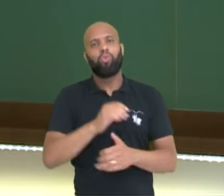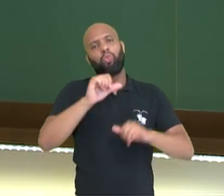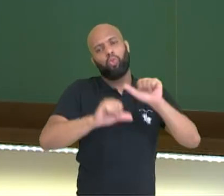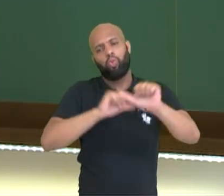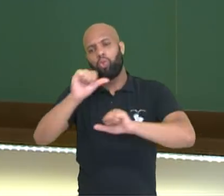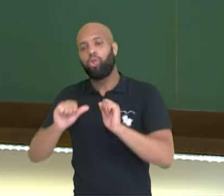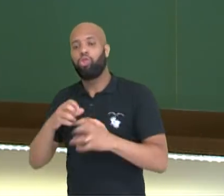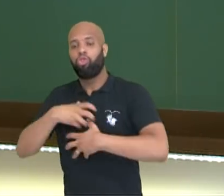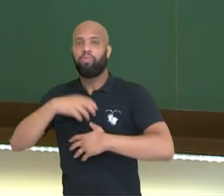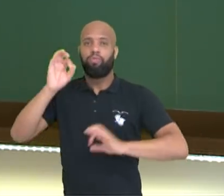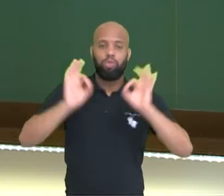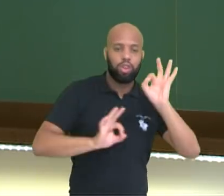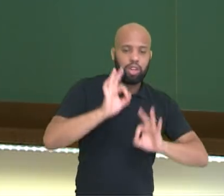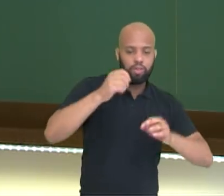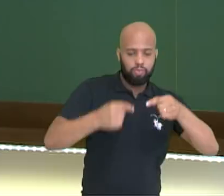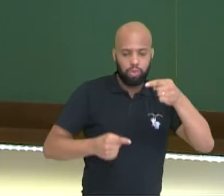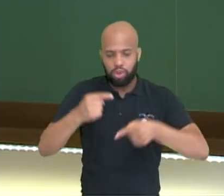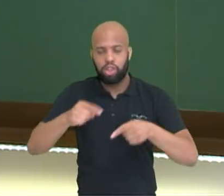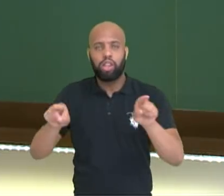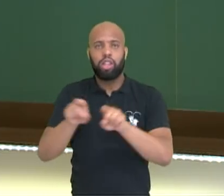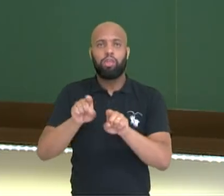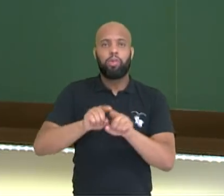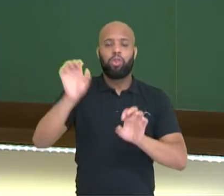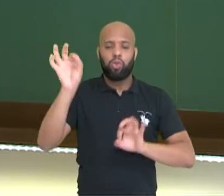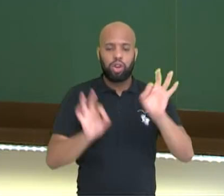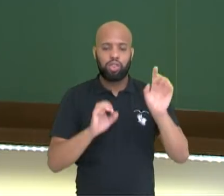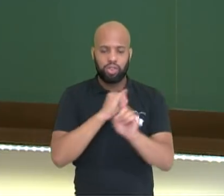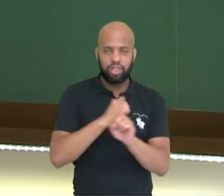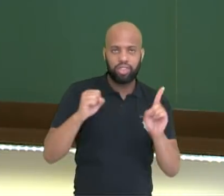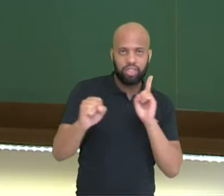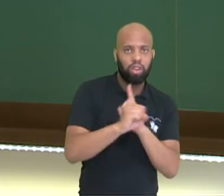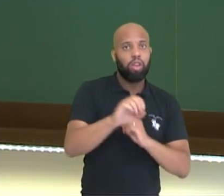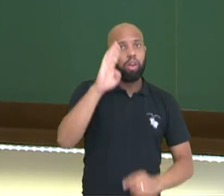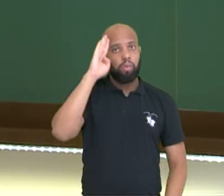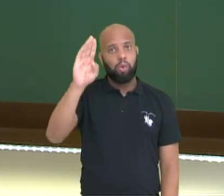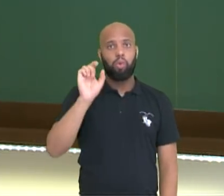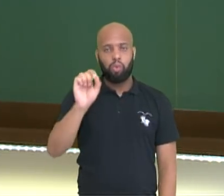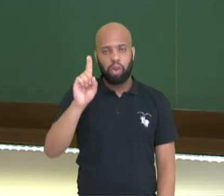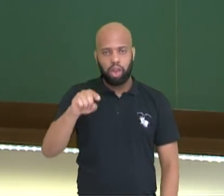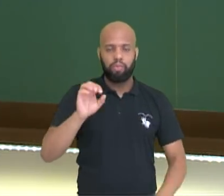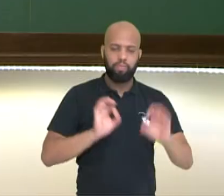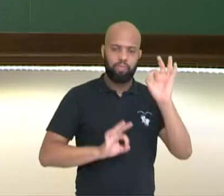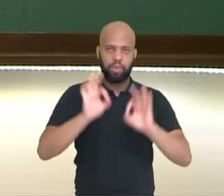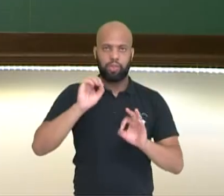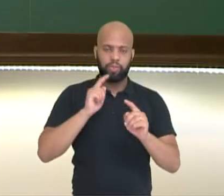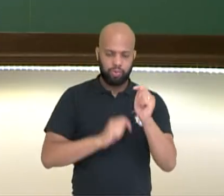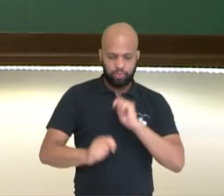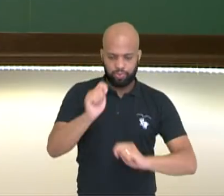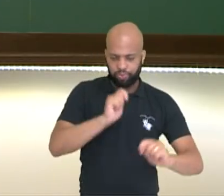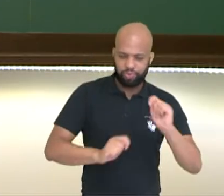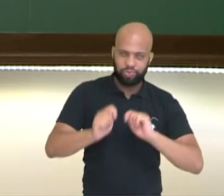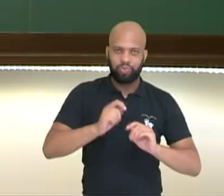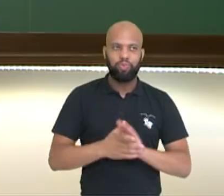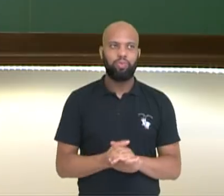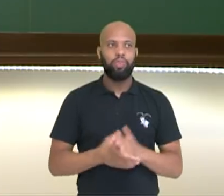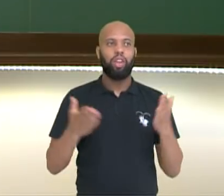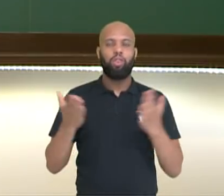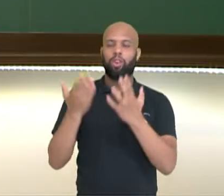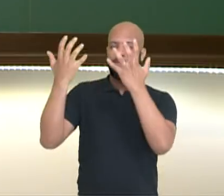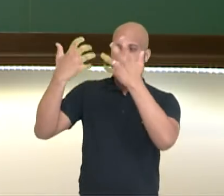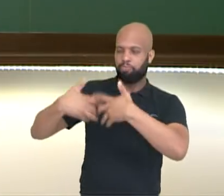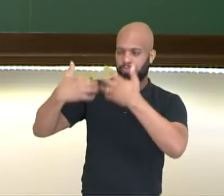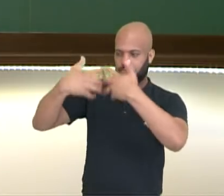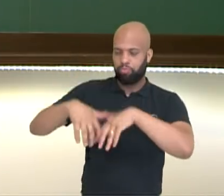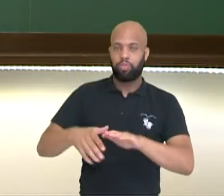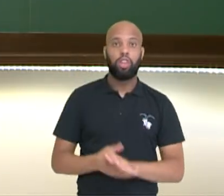na organização política, na organização social e principalmente na organização econômica. Agora vamos refletir um pouquinho sobre